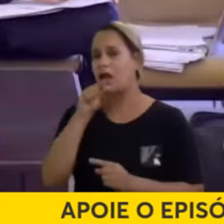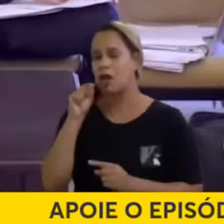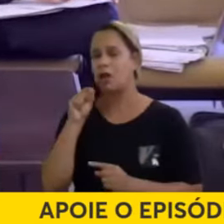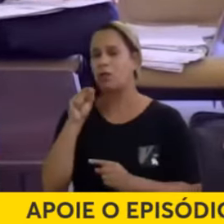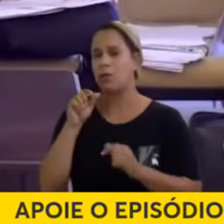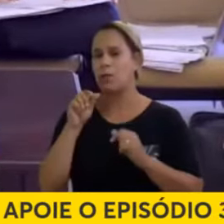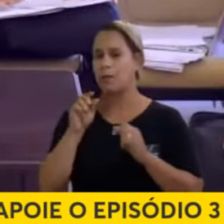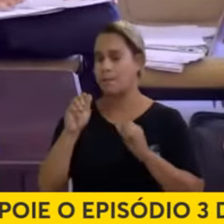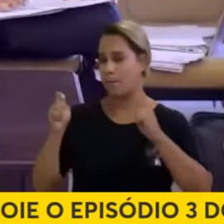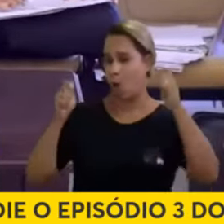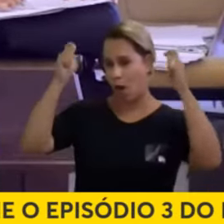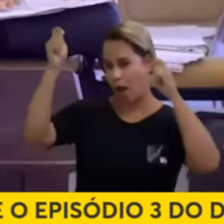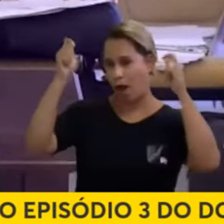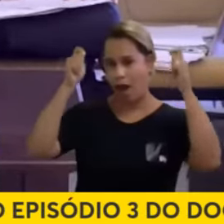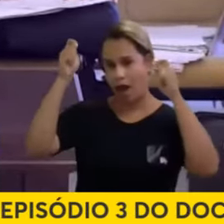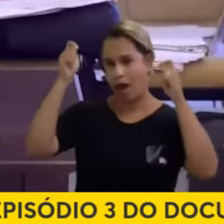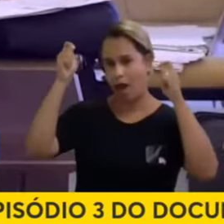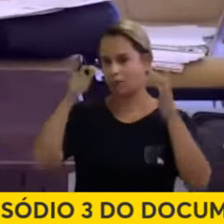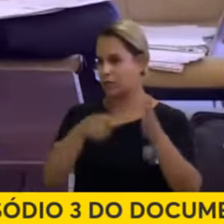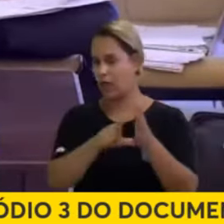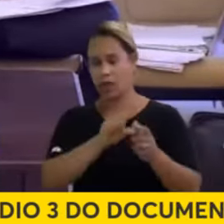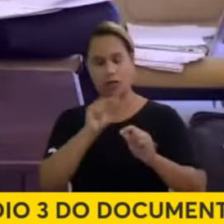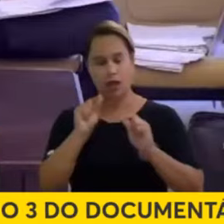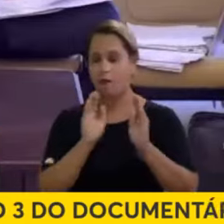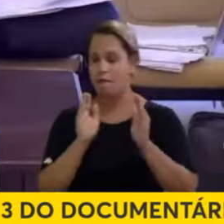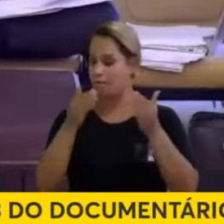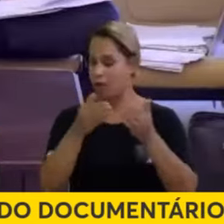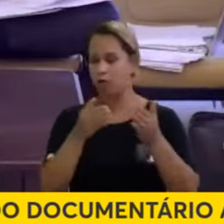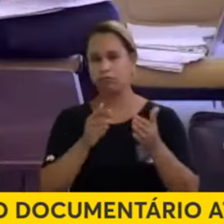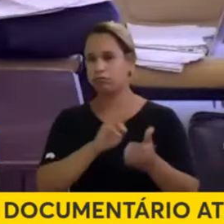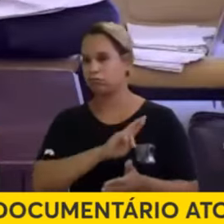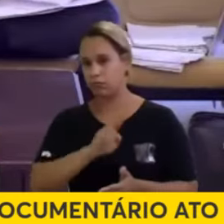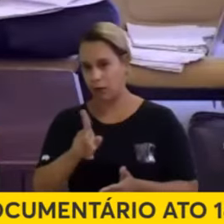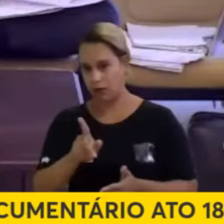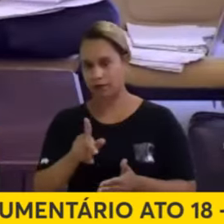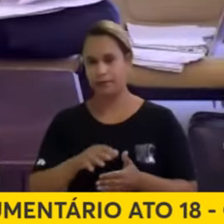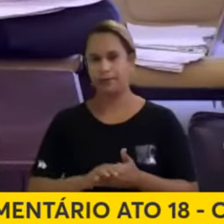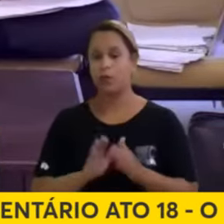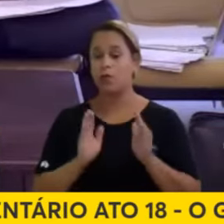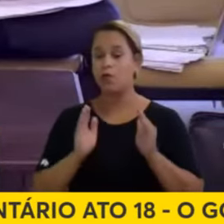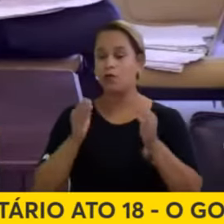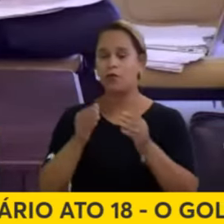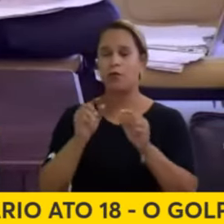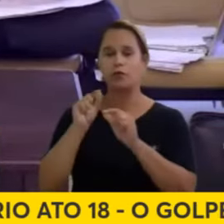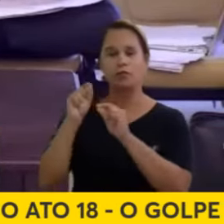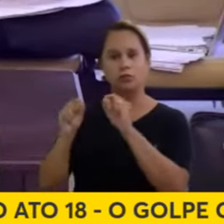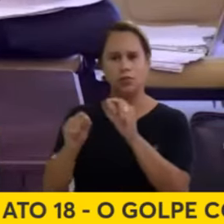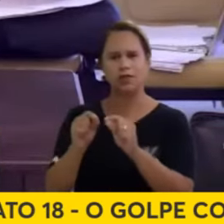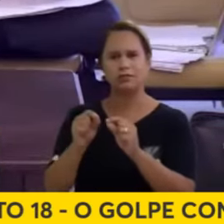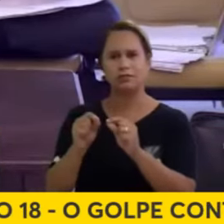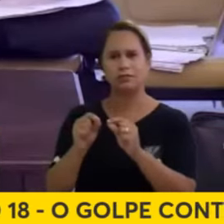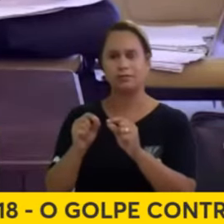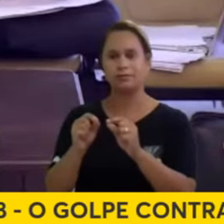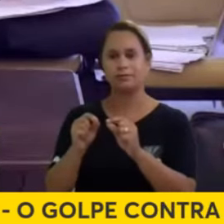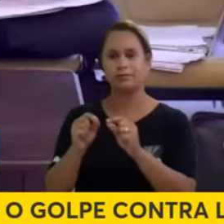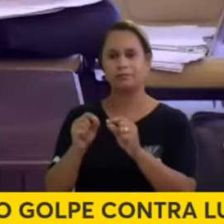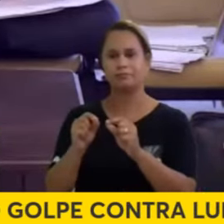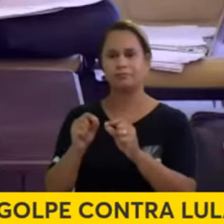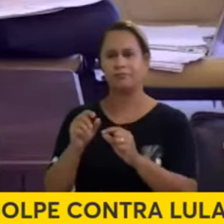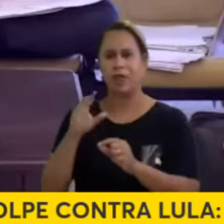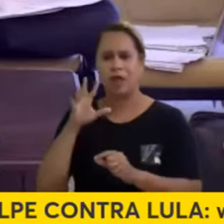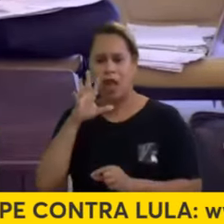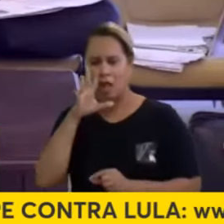antecipada não é o foco o foco aqui é falar dos dos da Super exposição do abuso de poder